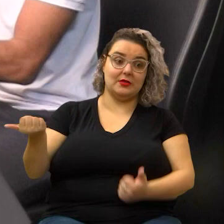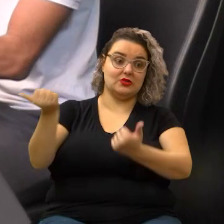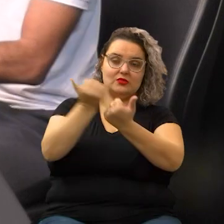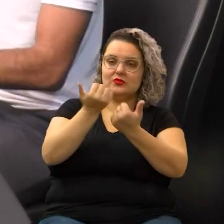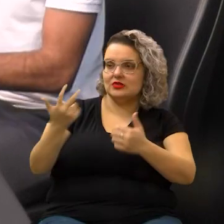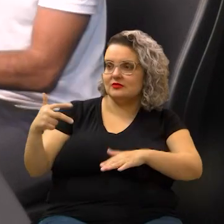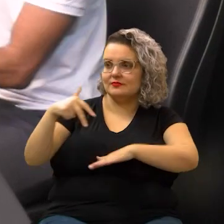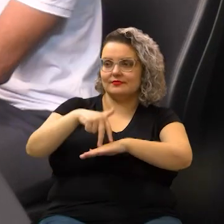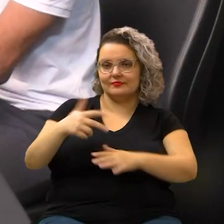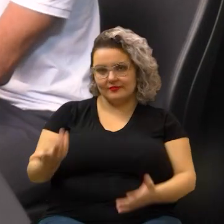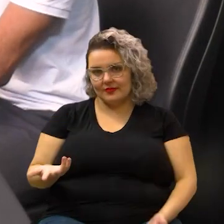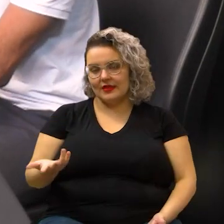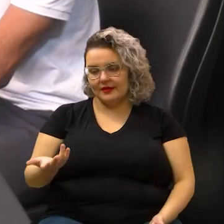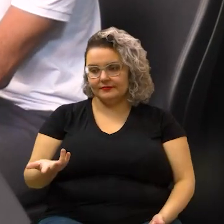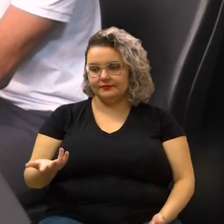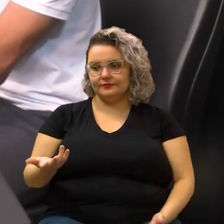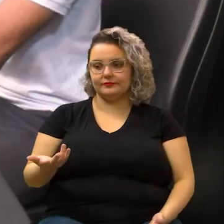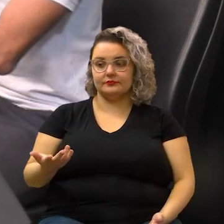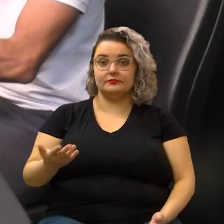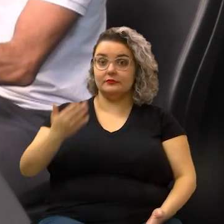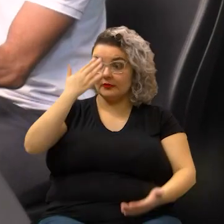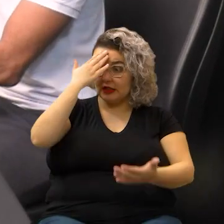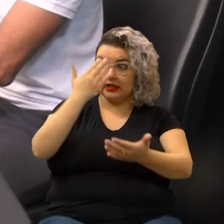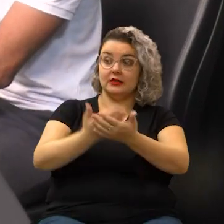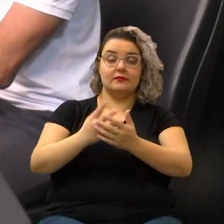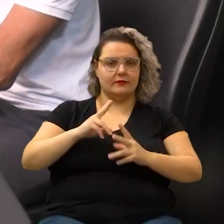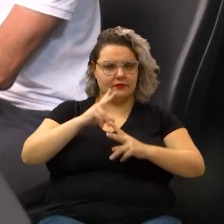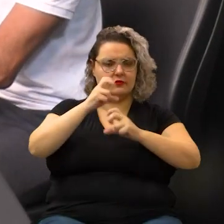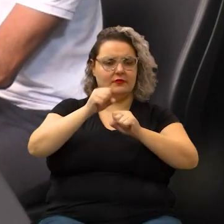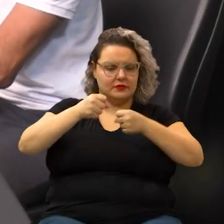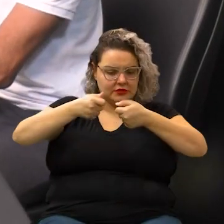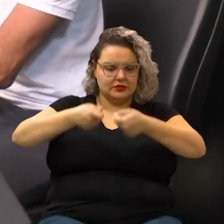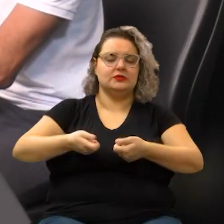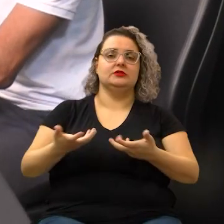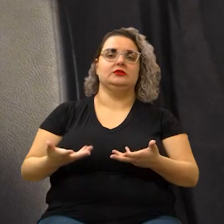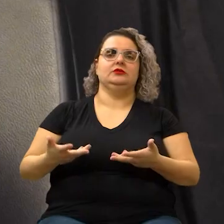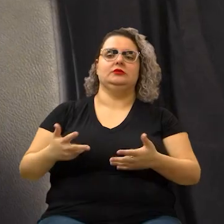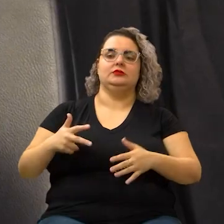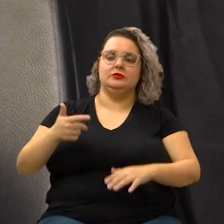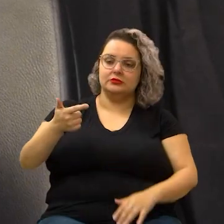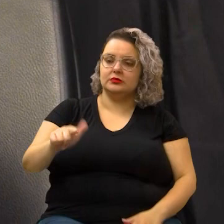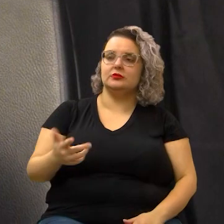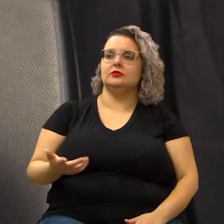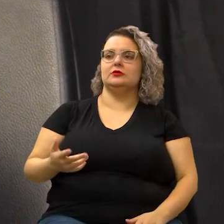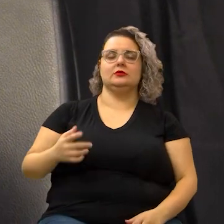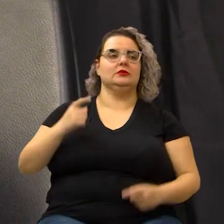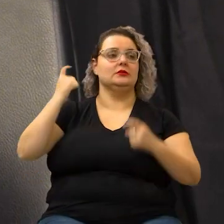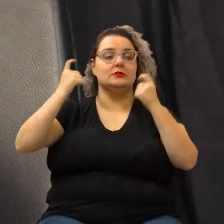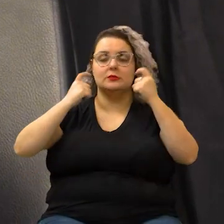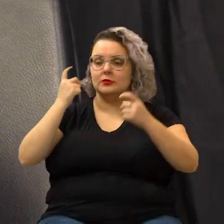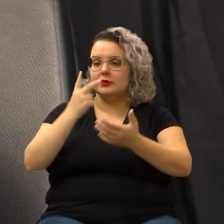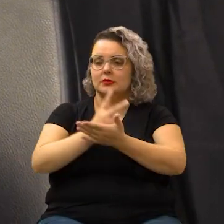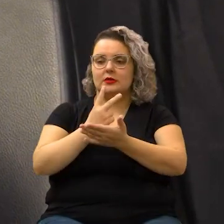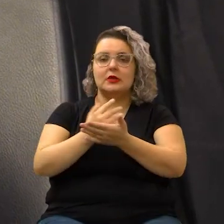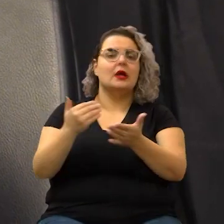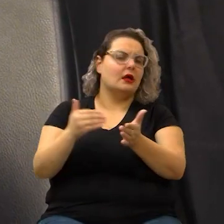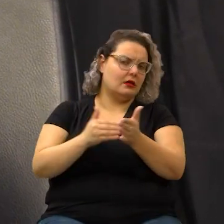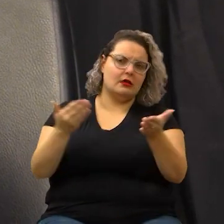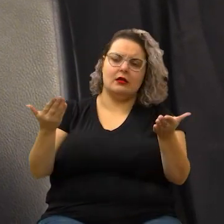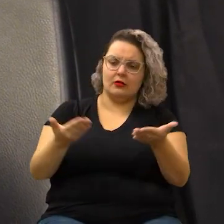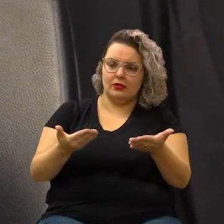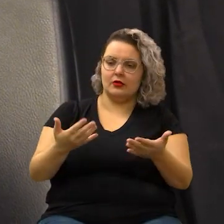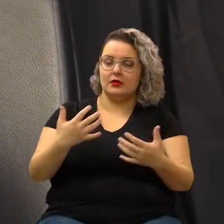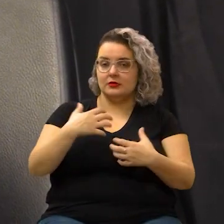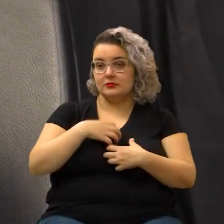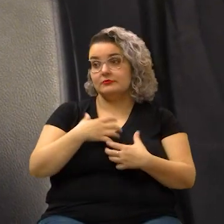essa posição de... E ela abraçou isso, foi forte, foi firme e sempre se preocupou muito, e até